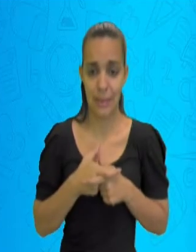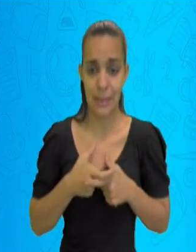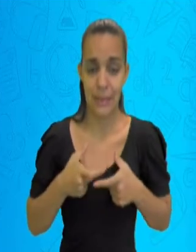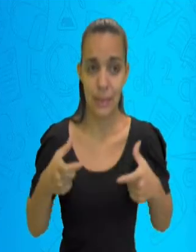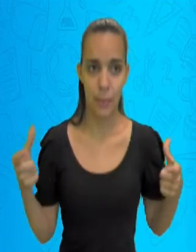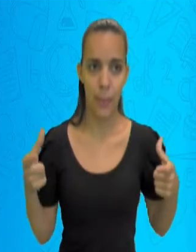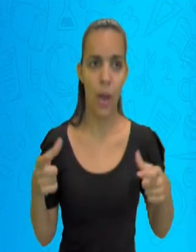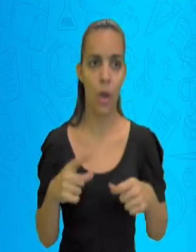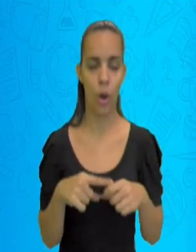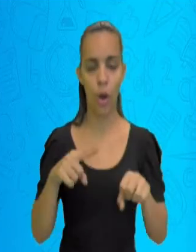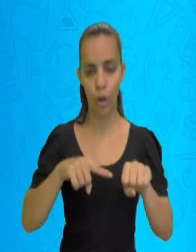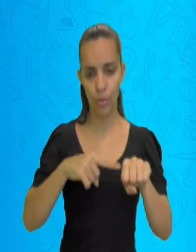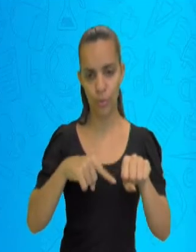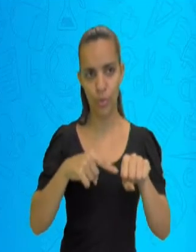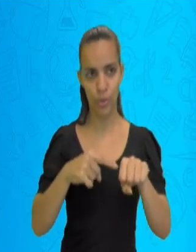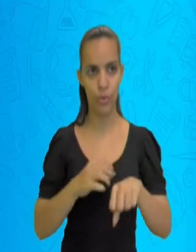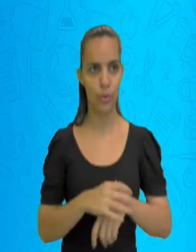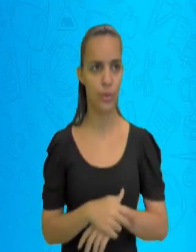Então,